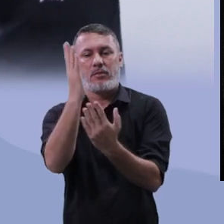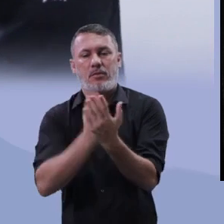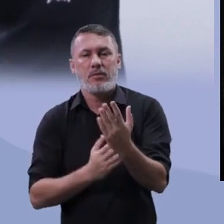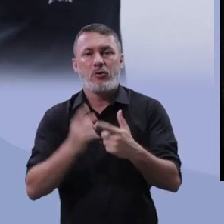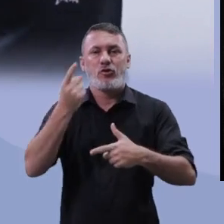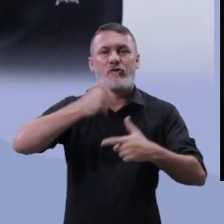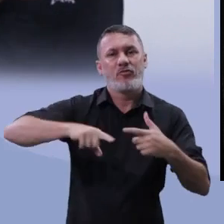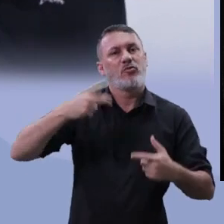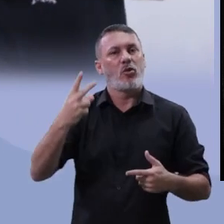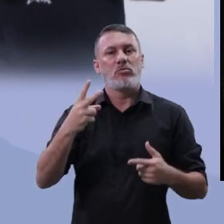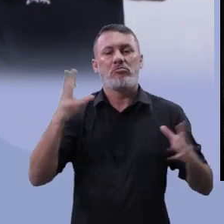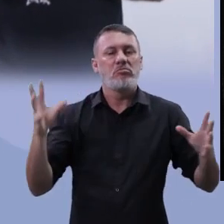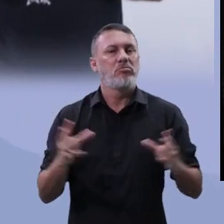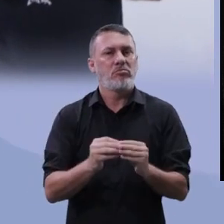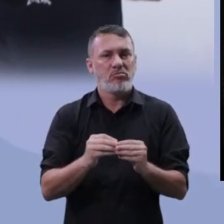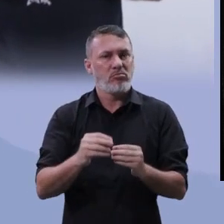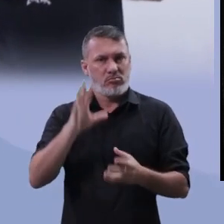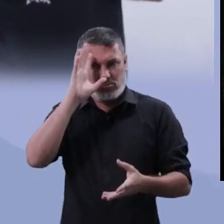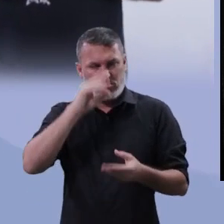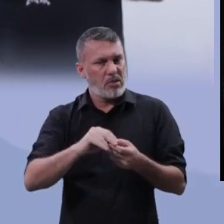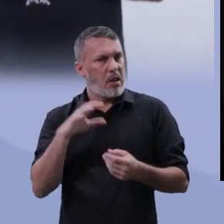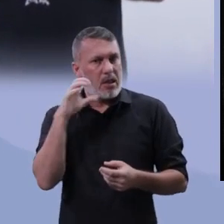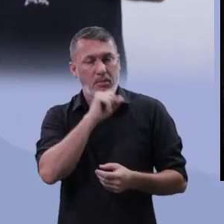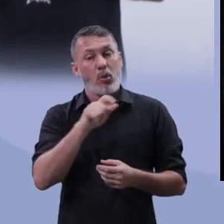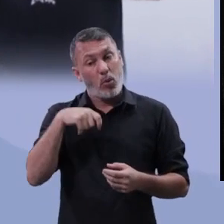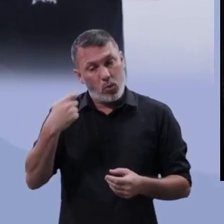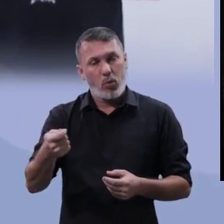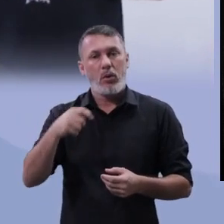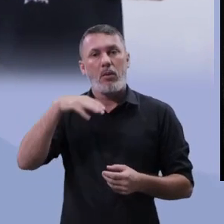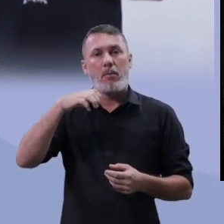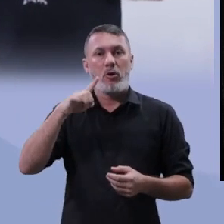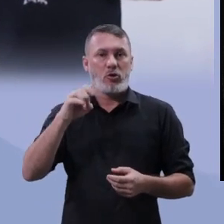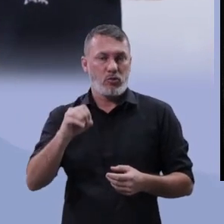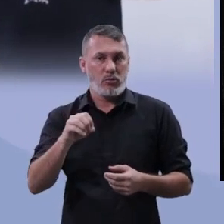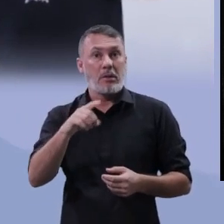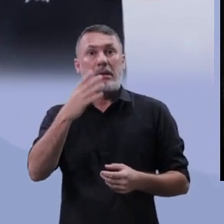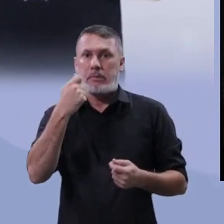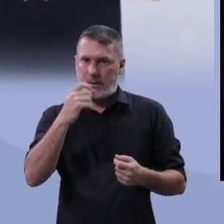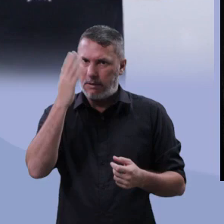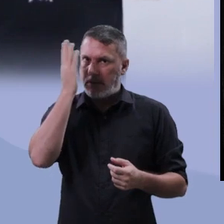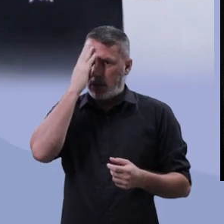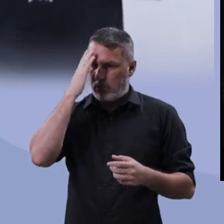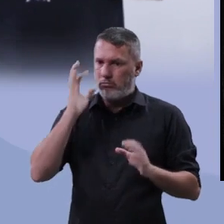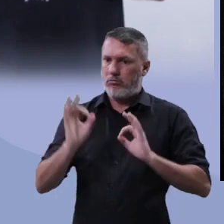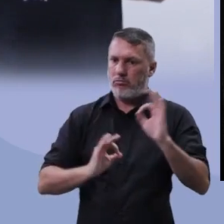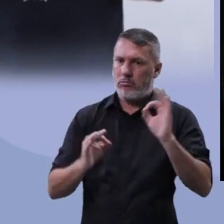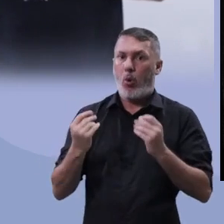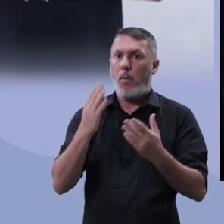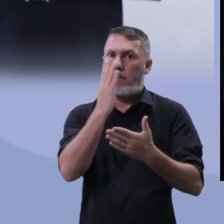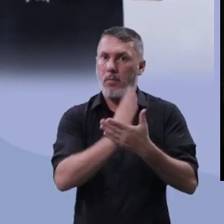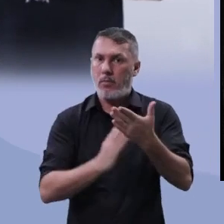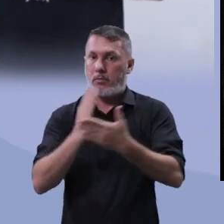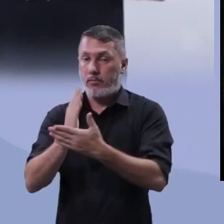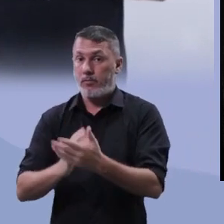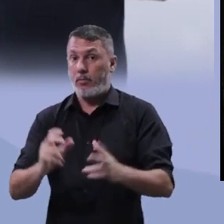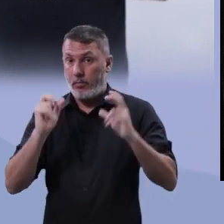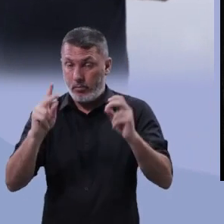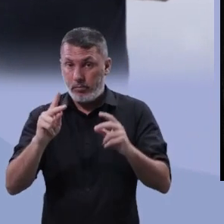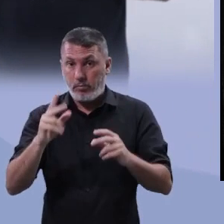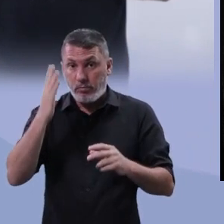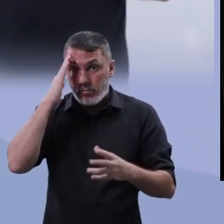média. Soma os dois, divide por 2. Pegou a visão? Isso que é mediana. Tem que dominar esse assunto aí,